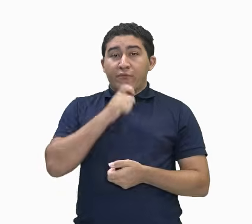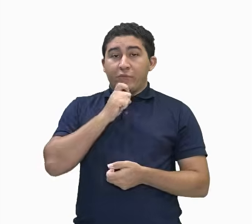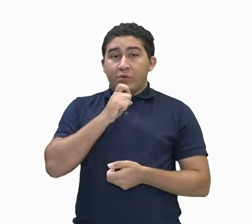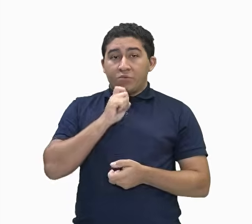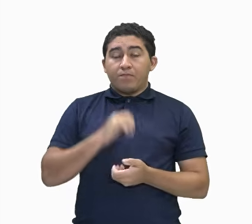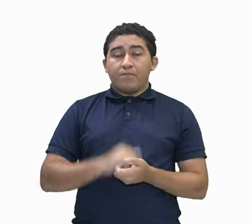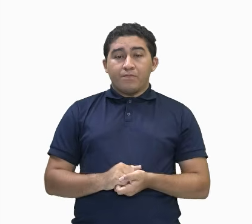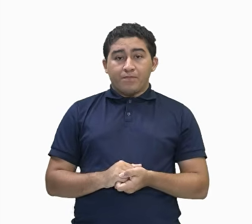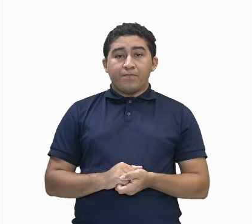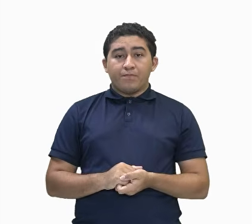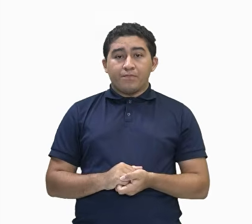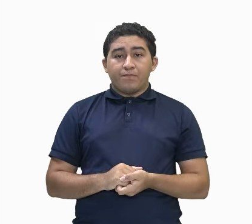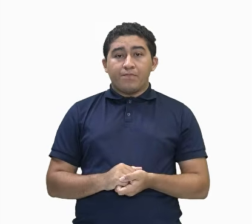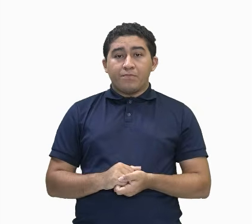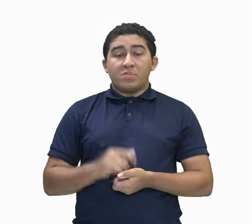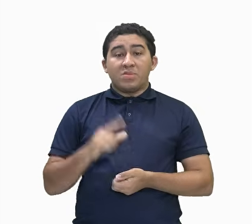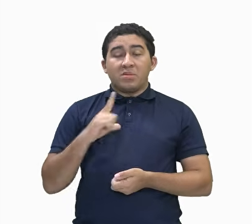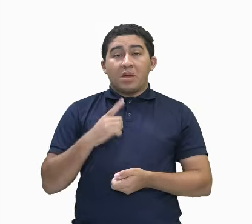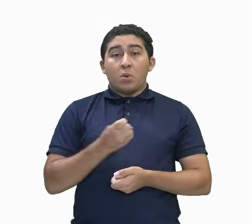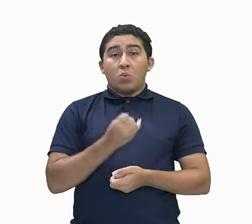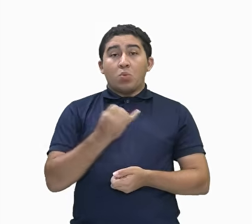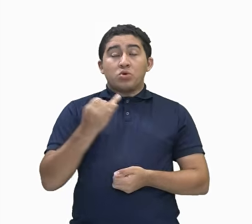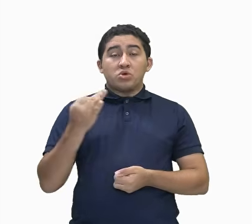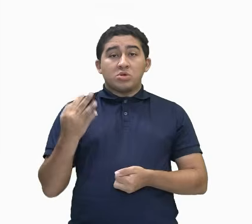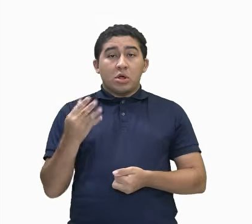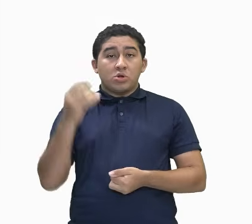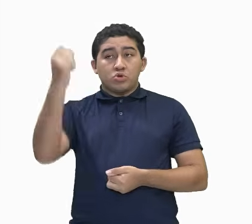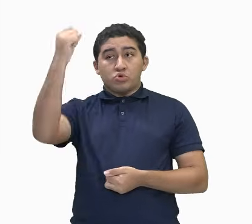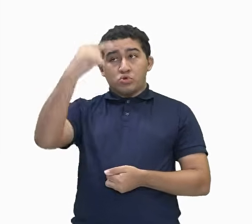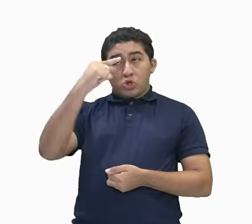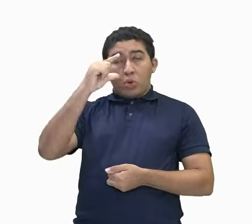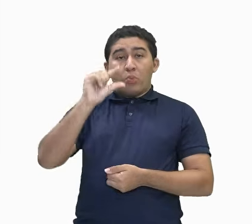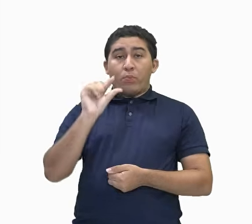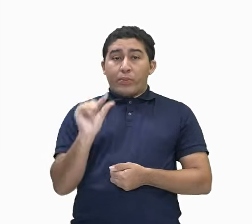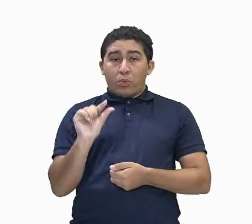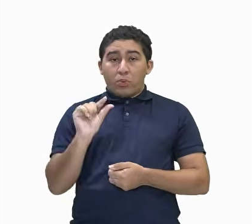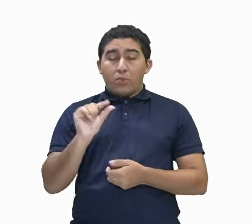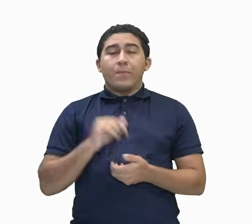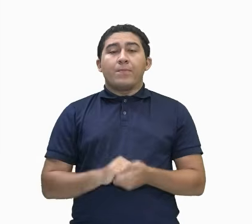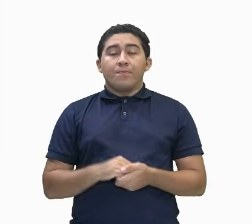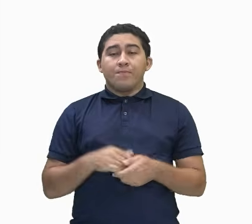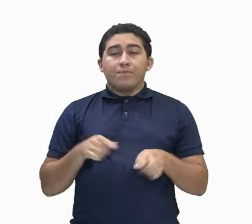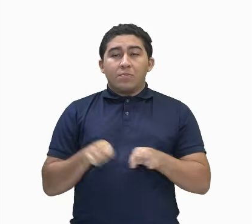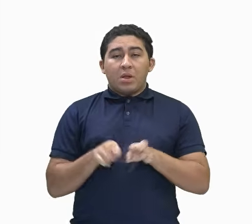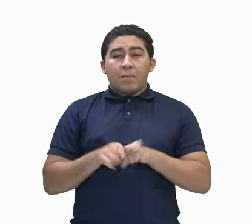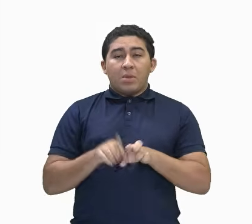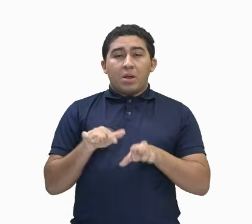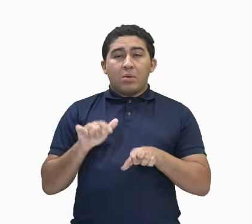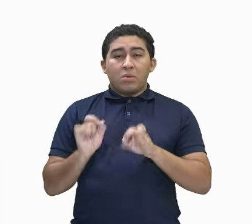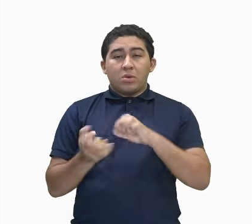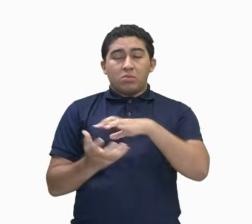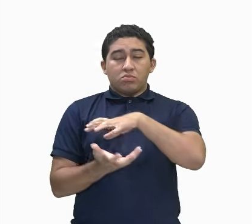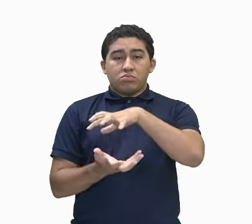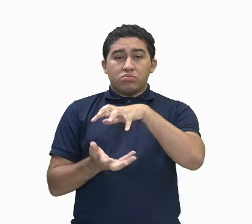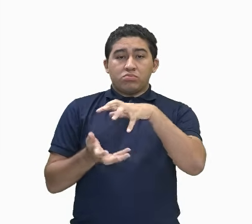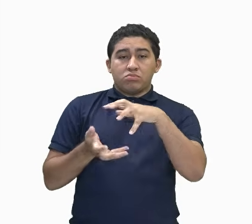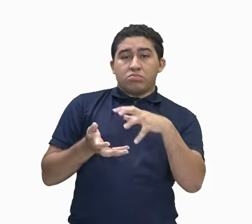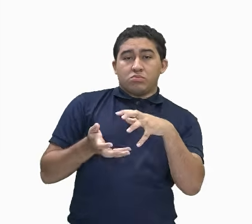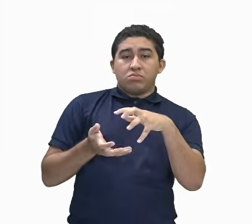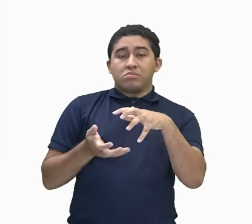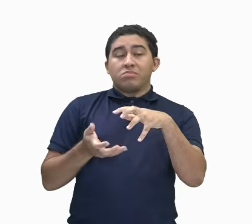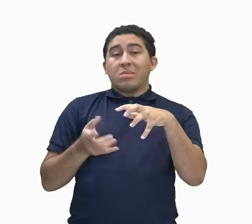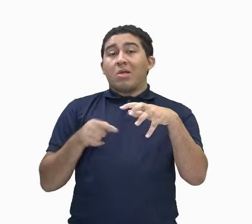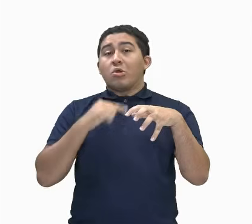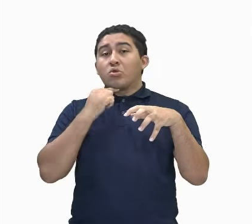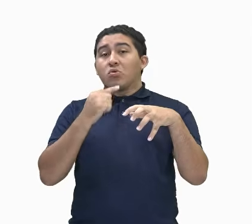Recebem pouca luz solar, com raios muito inclinados, tá? O que impede